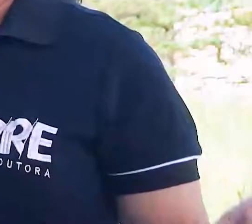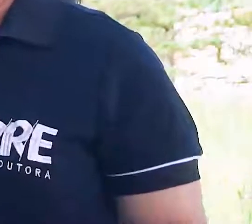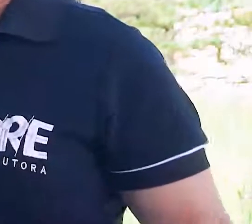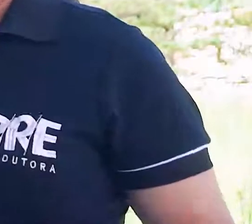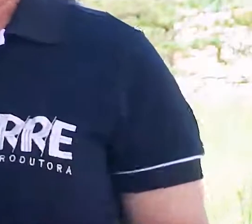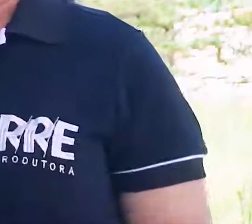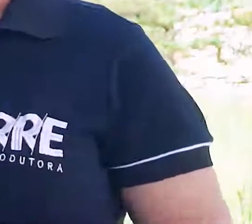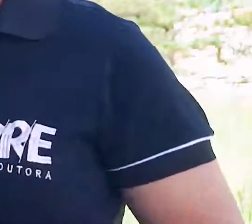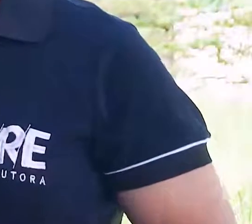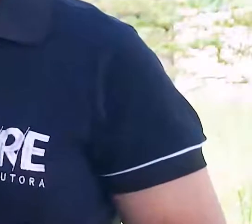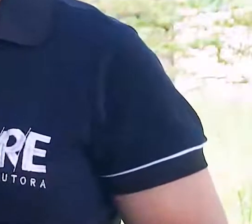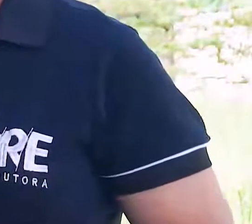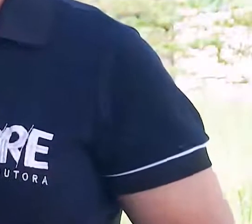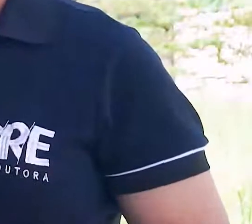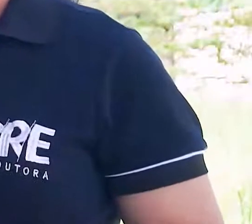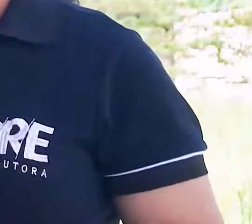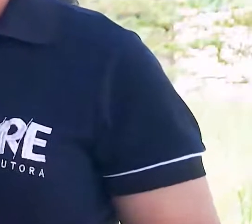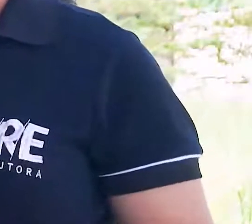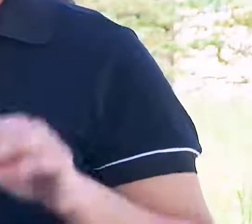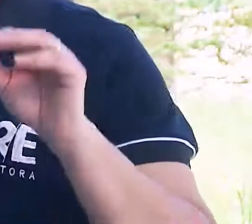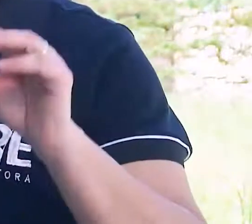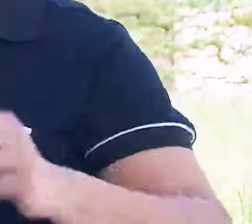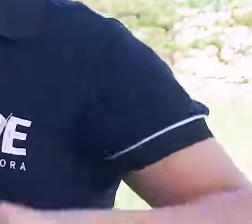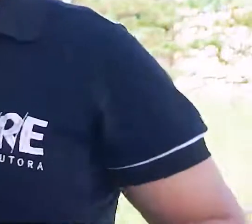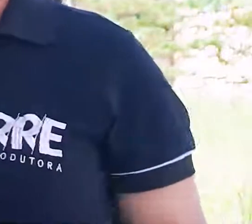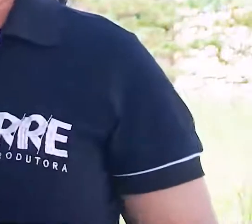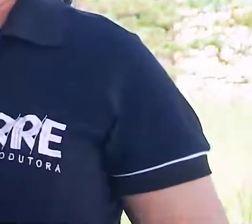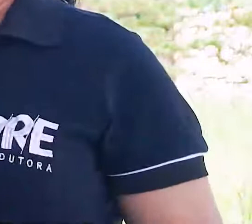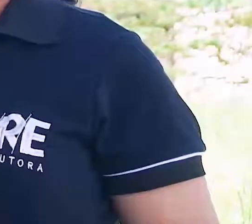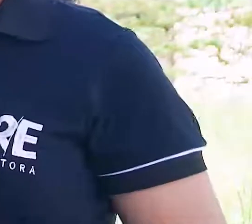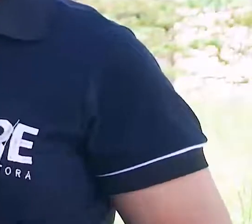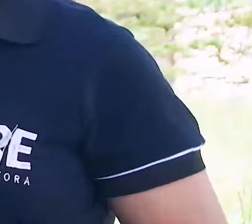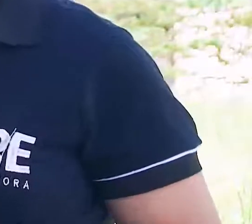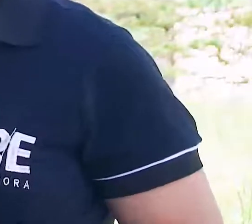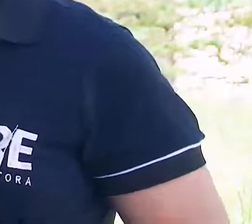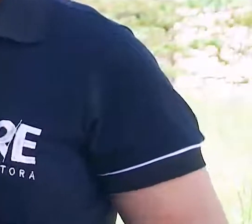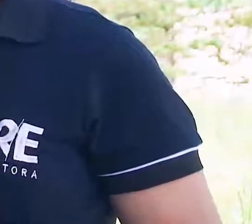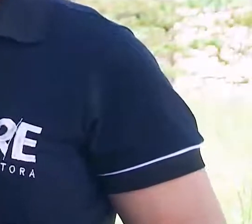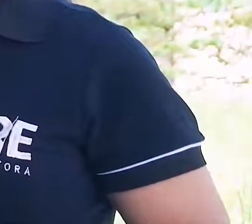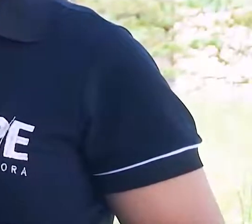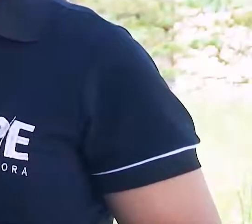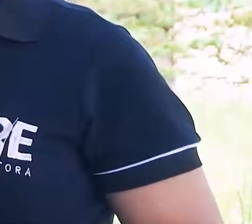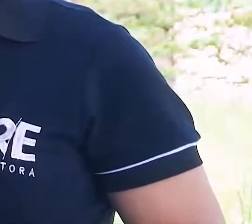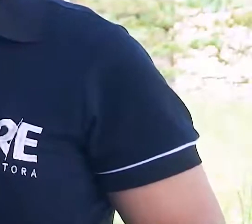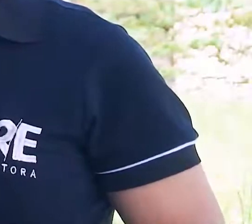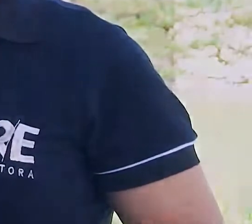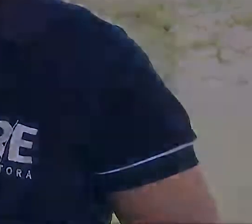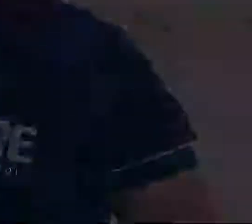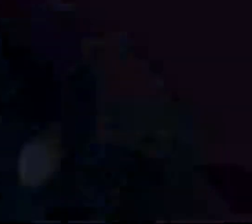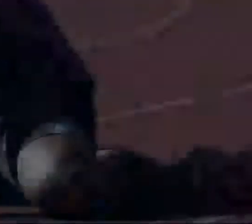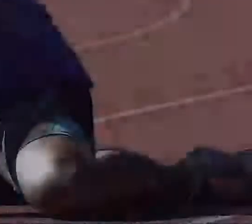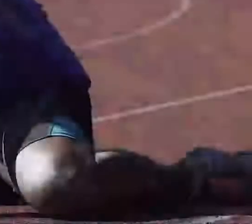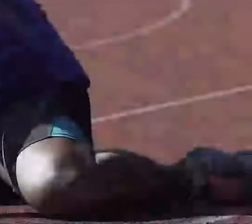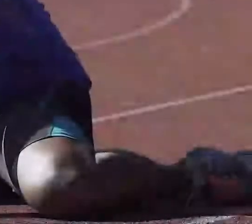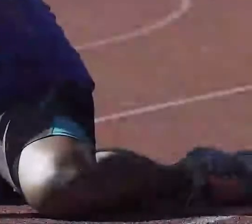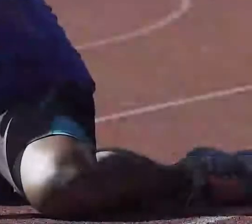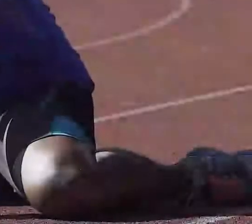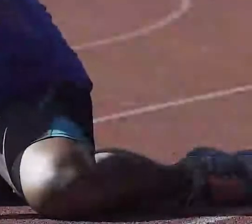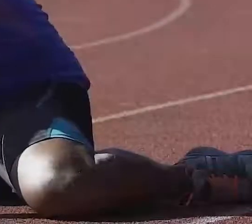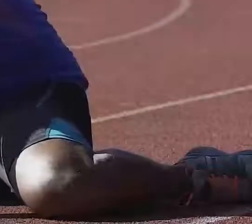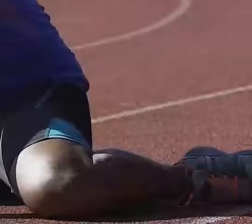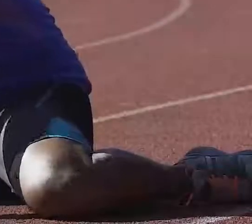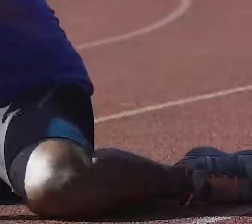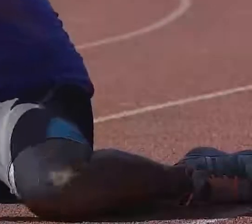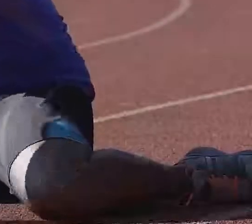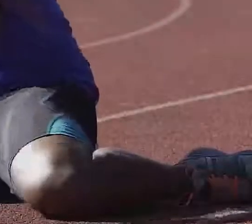físico, estética, manutenção da saúde, qualidade de vida e prevenção de doenças. A